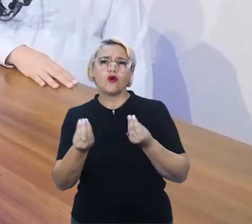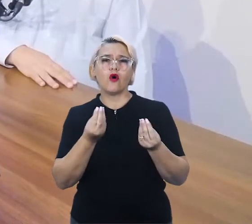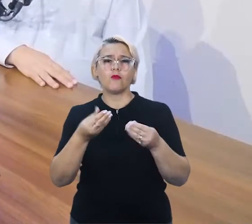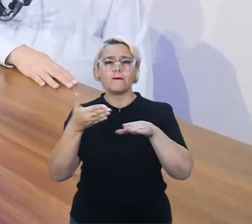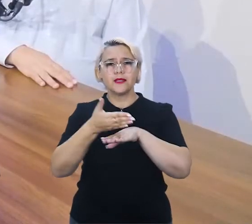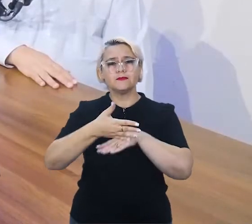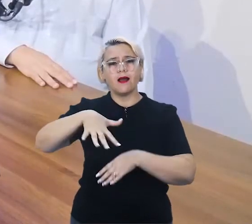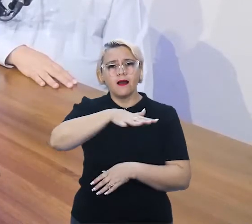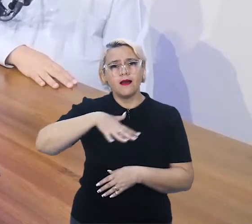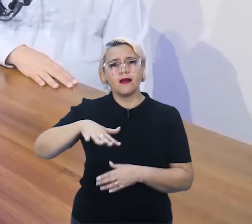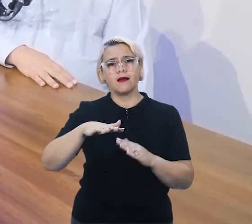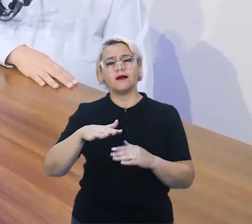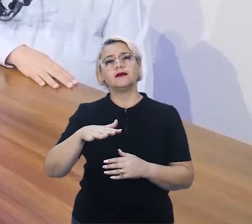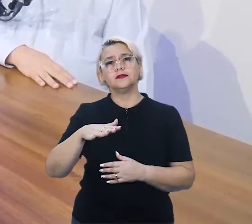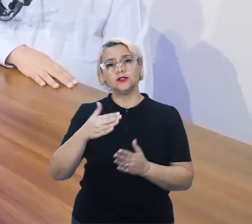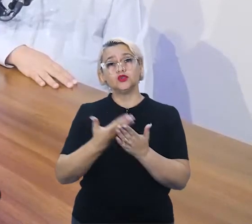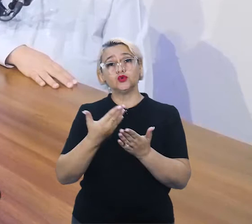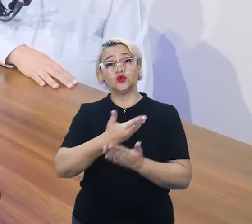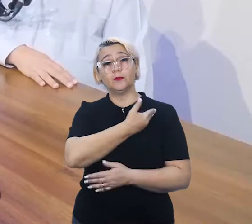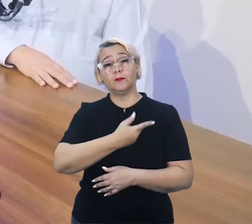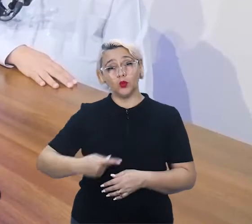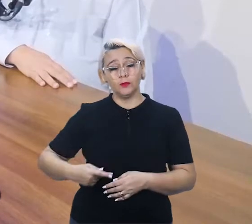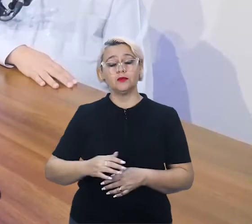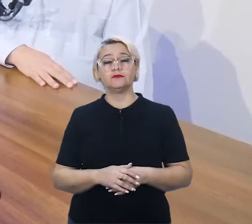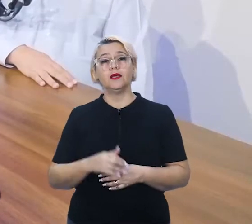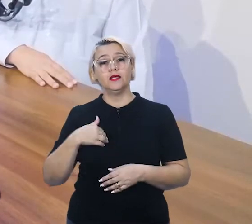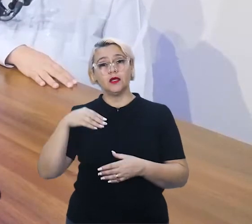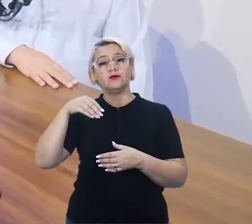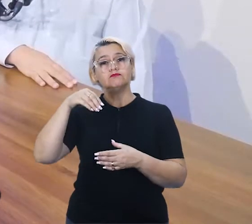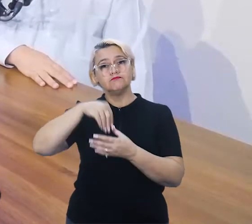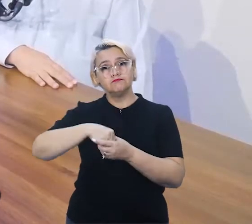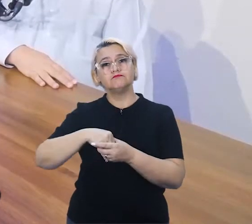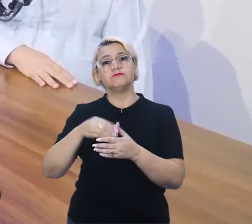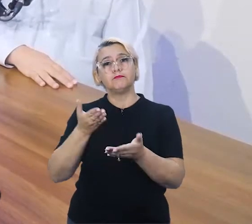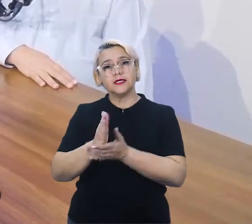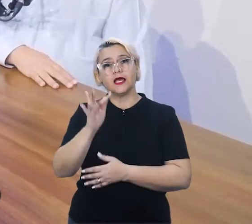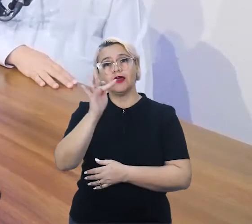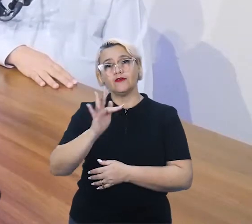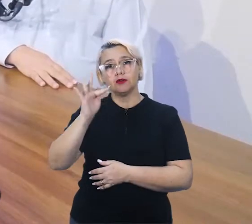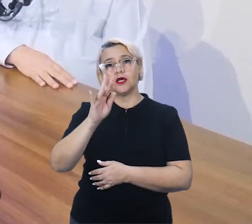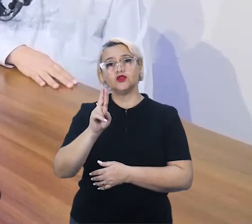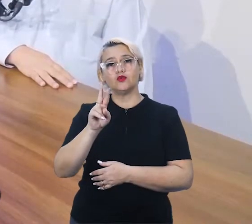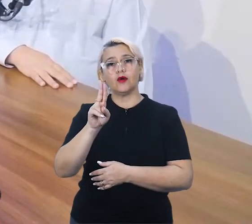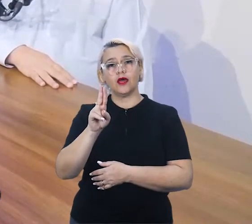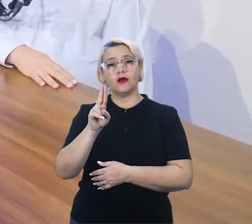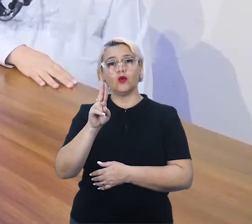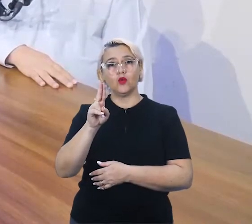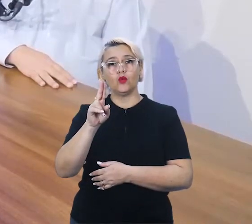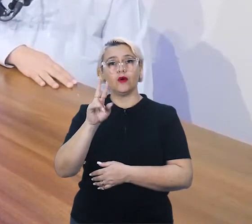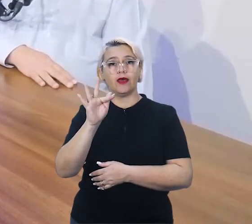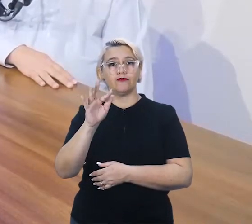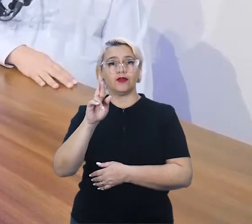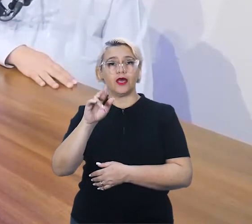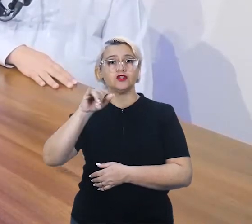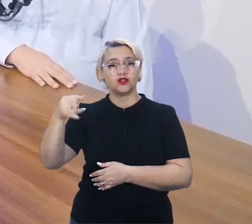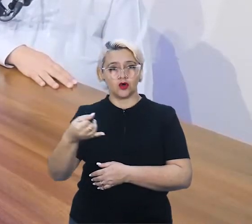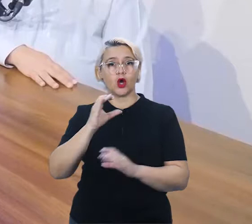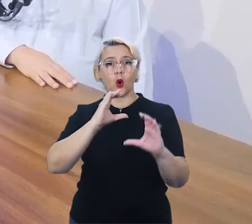no ambiente de estudo público. Então, fiz faculdade, fiz a UFRJ, a Escola de Comunicação,